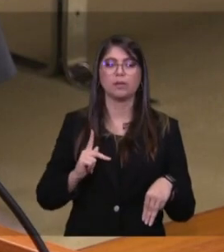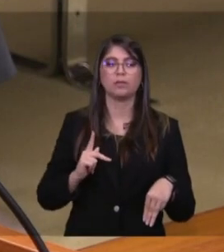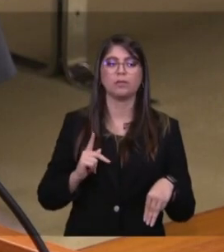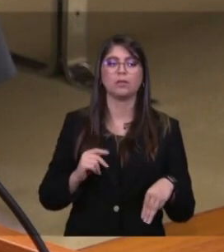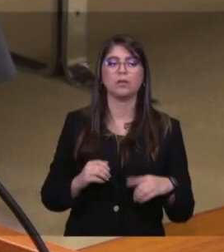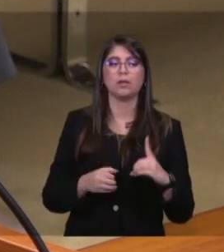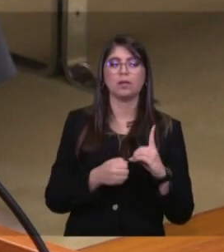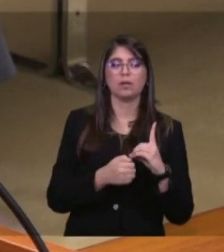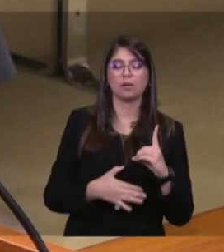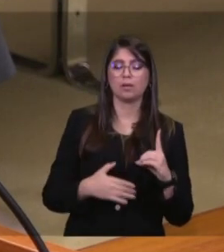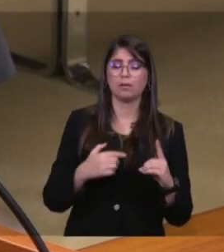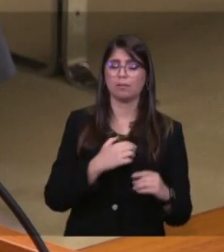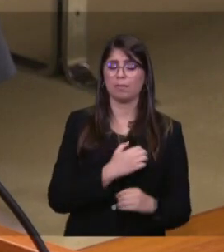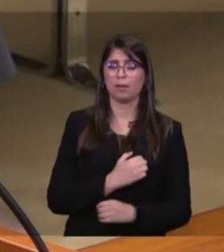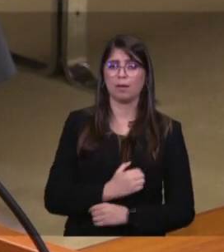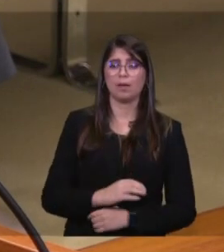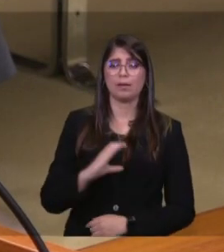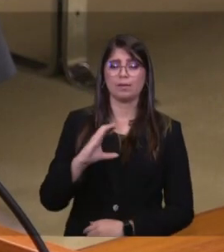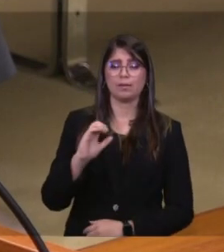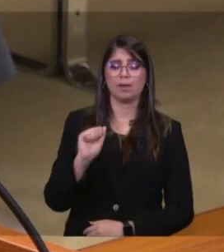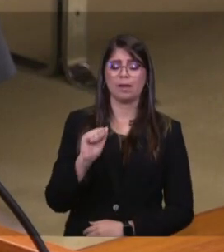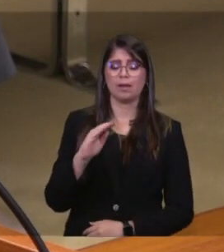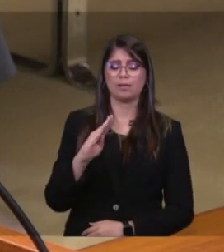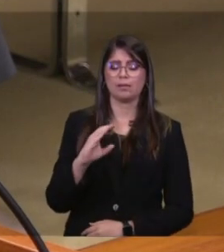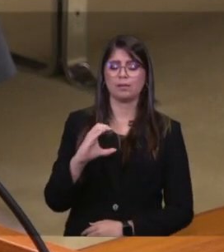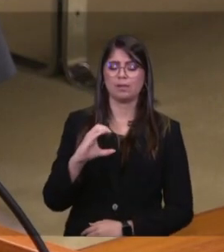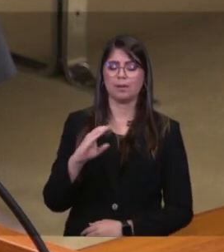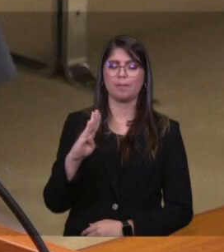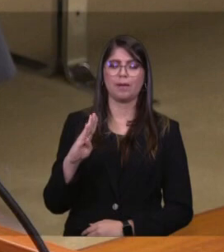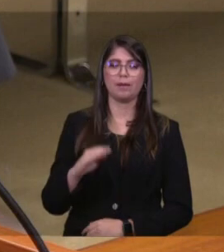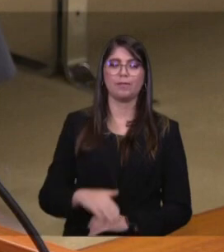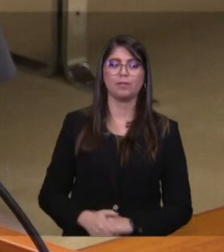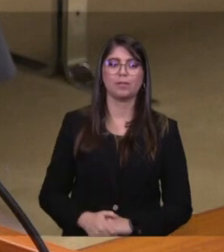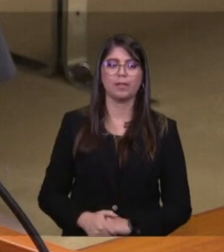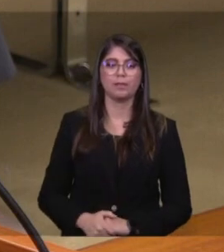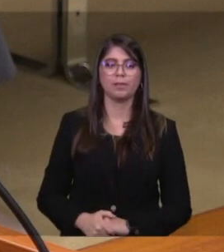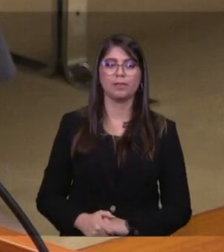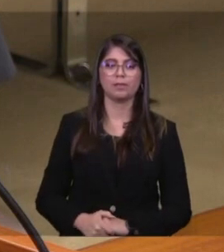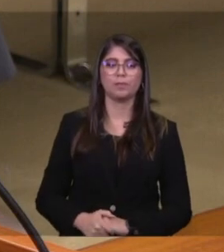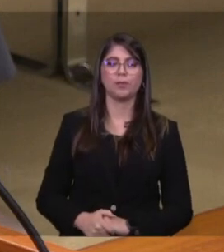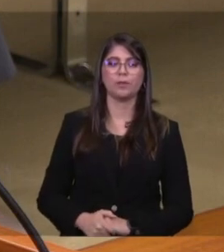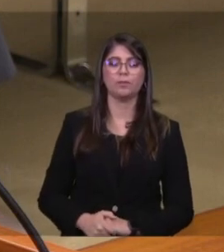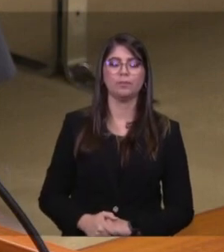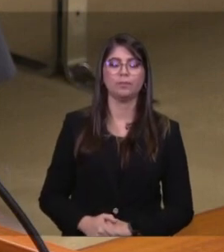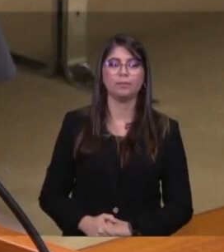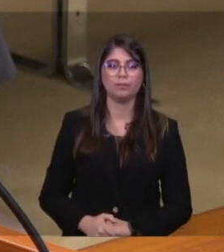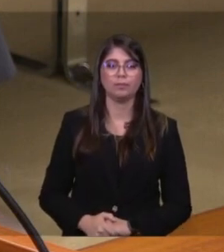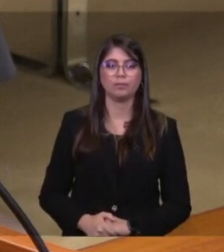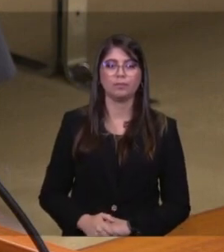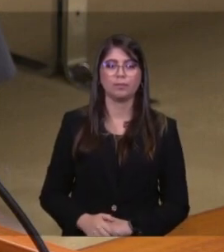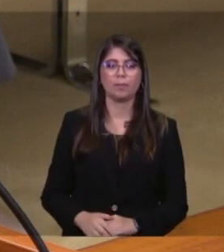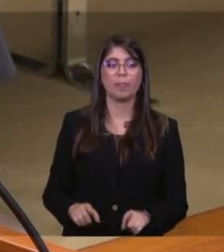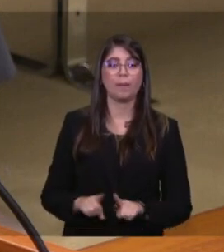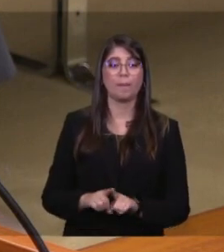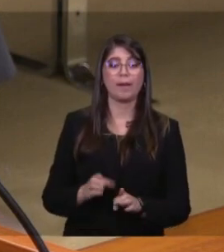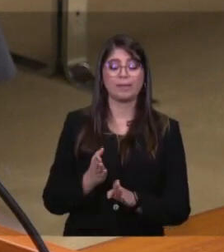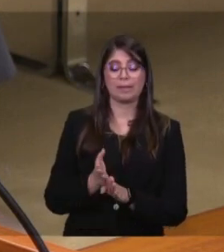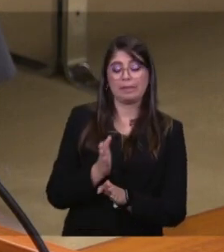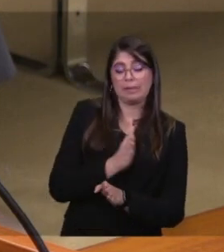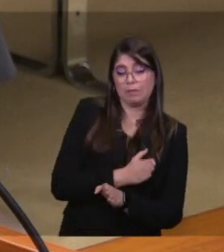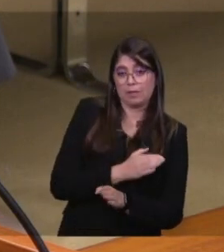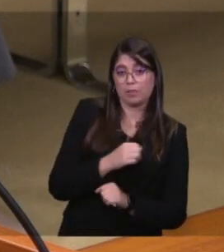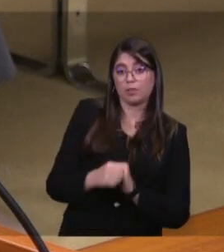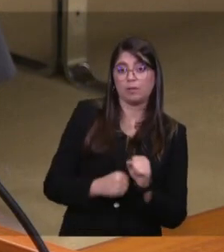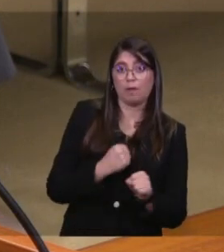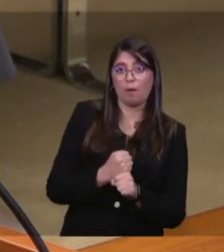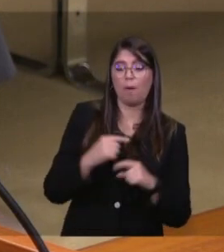na qualidade de Amicus Curiae, vem trazer três pontos para contribuir com o entendimento da Corte, pelo qual entende que a anterioridade anual deve ser